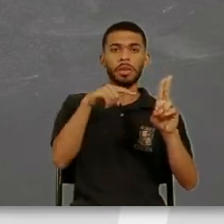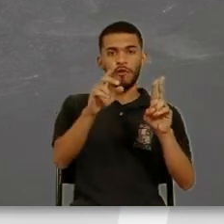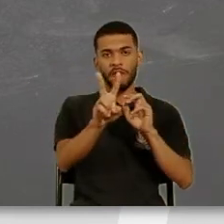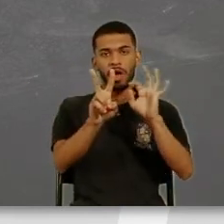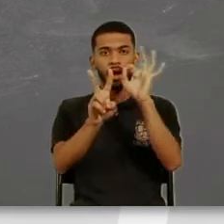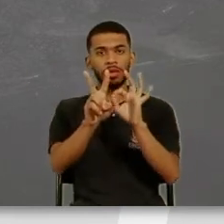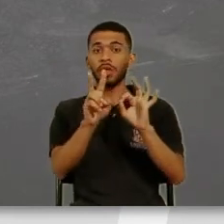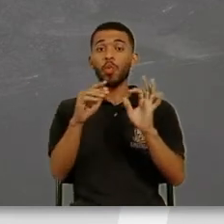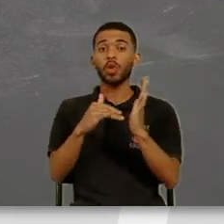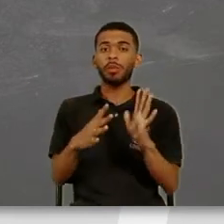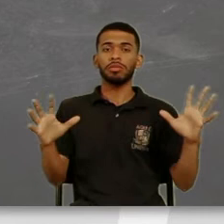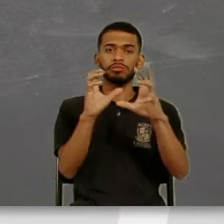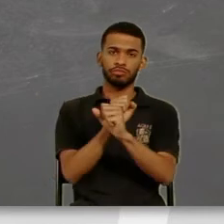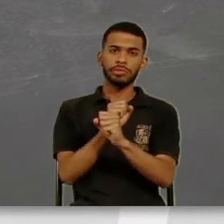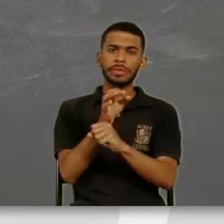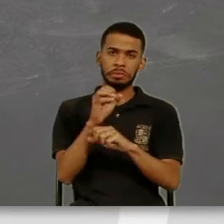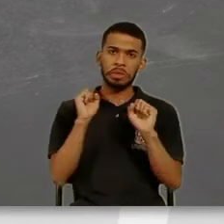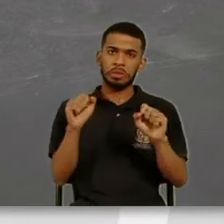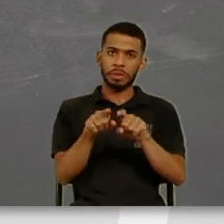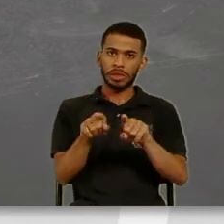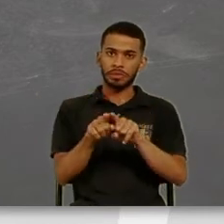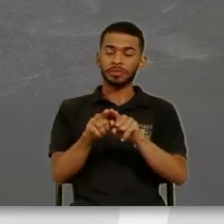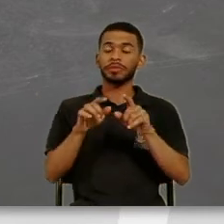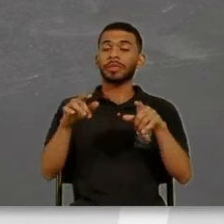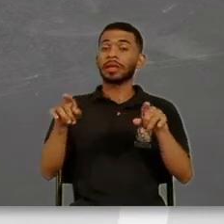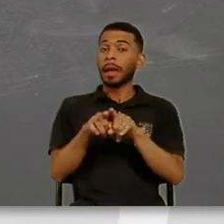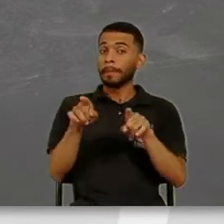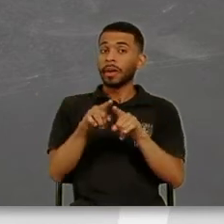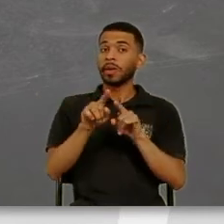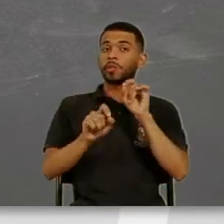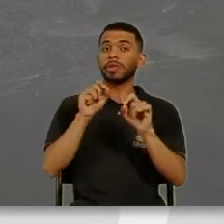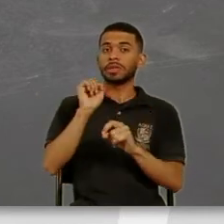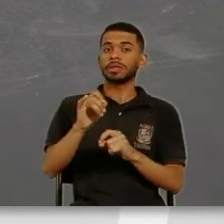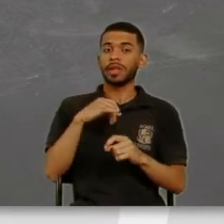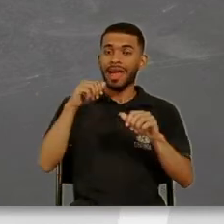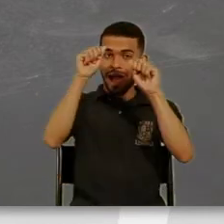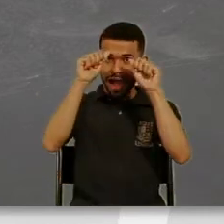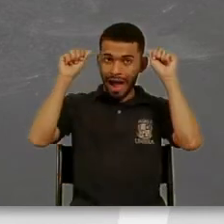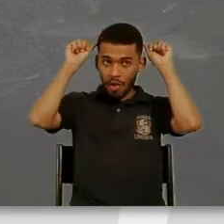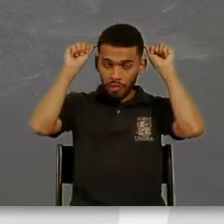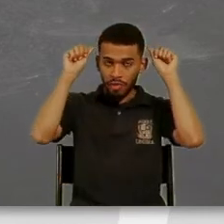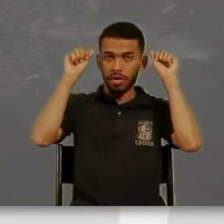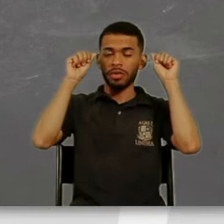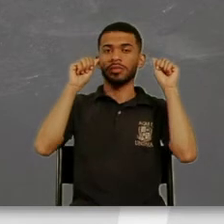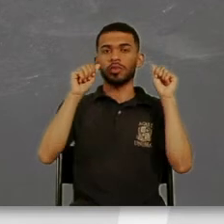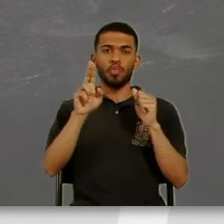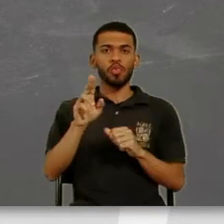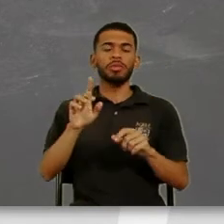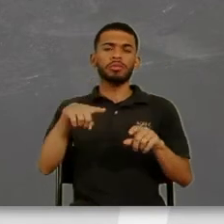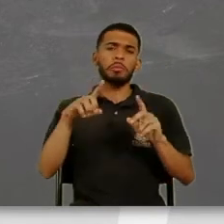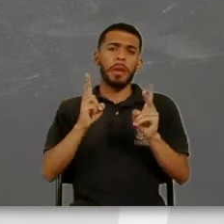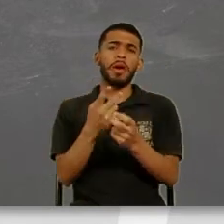último, somar os dois, tá? Também, se eu tenho a função aplicada em alfa U, é a mesma coisa